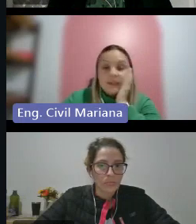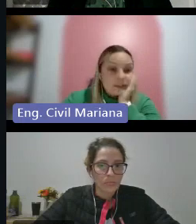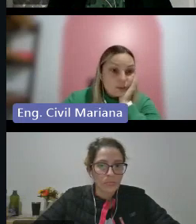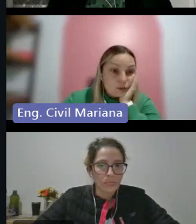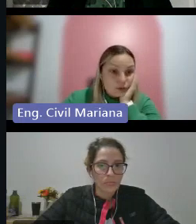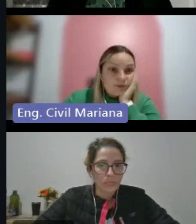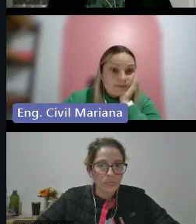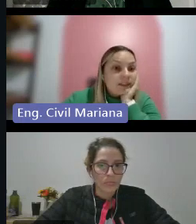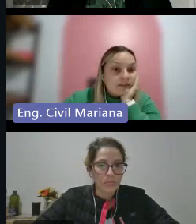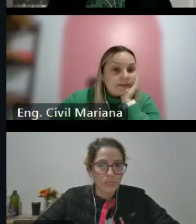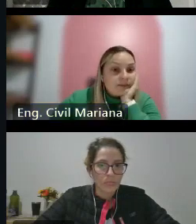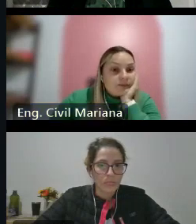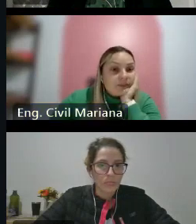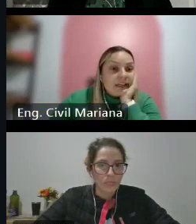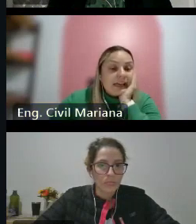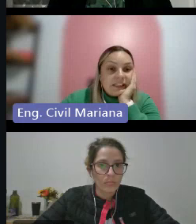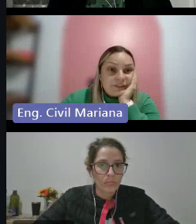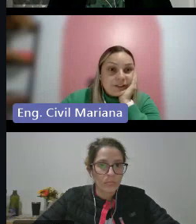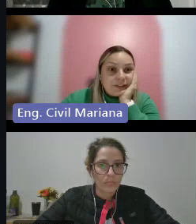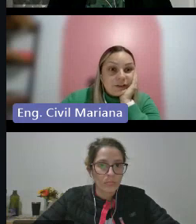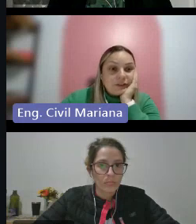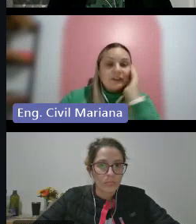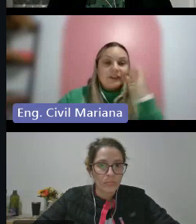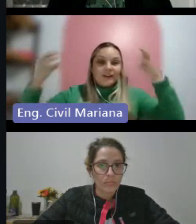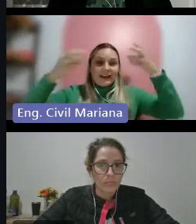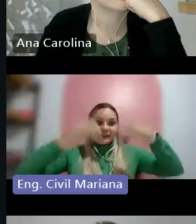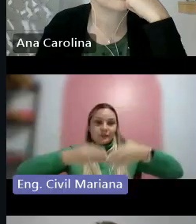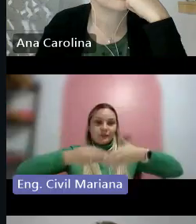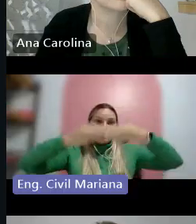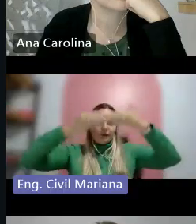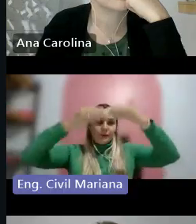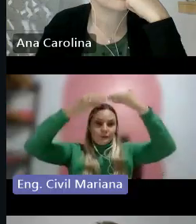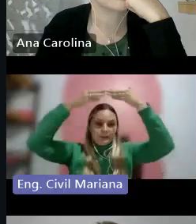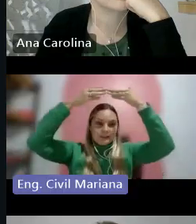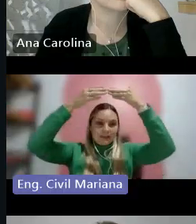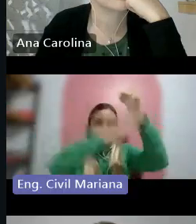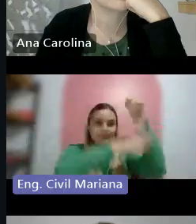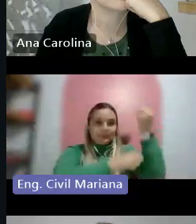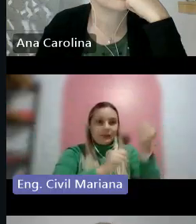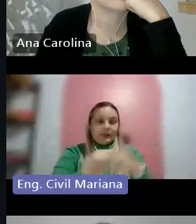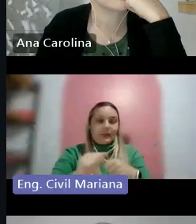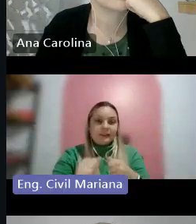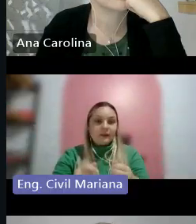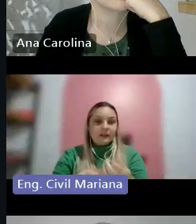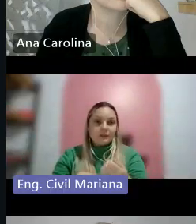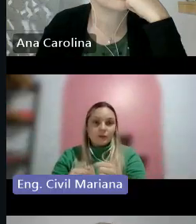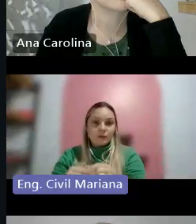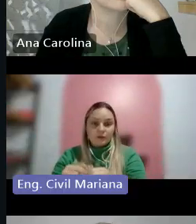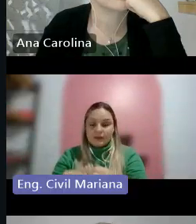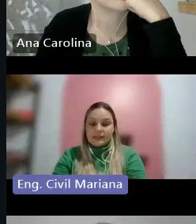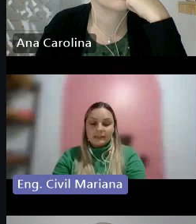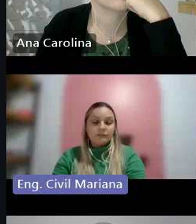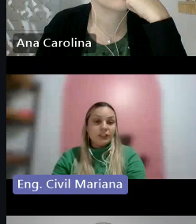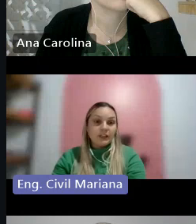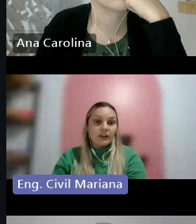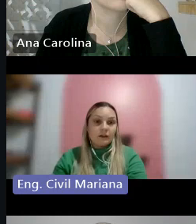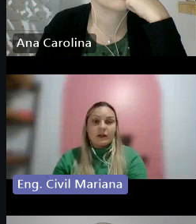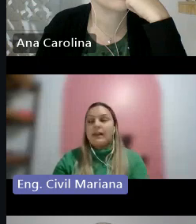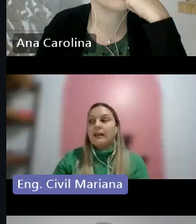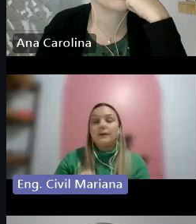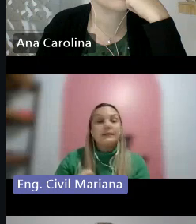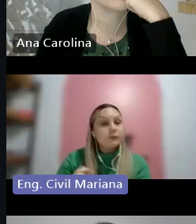viga nesse muro. E eles foram e construíram o resto do muro em cima. Então, esse muro, ele